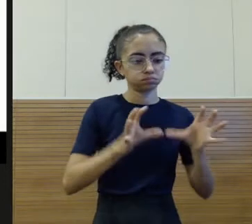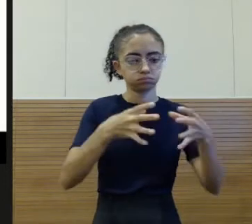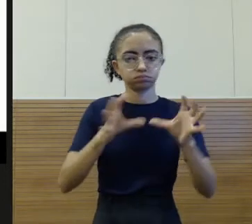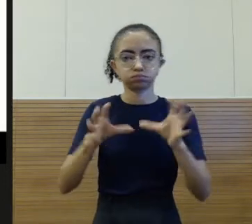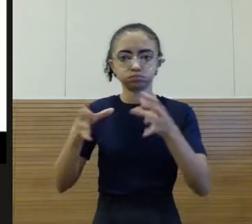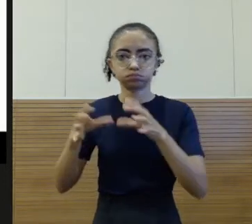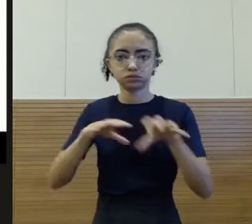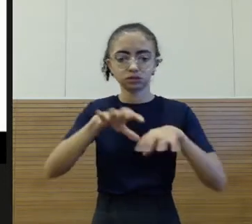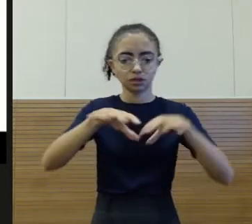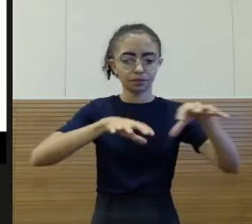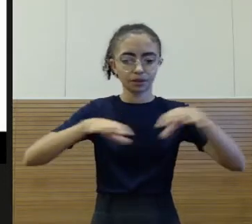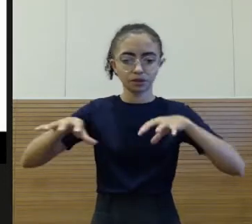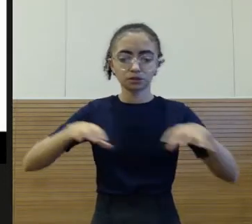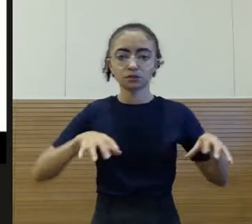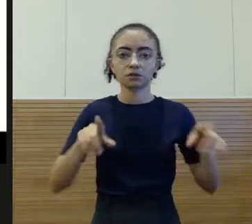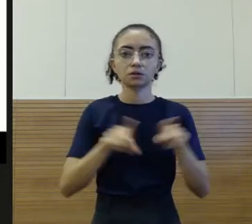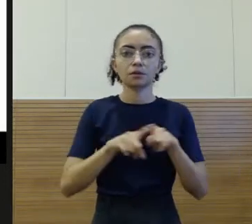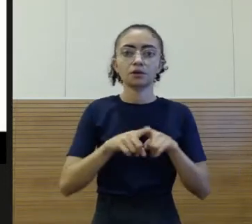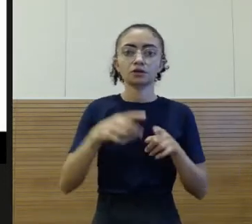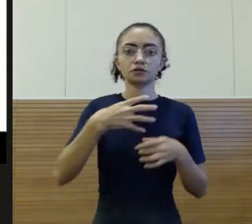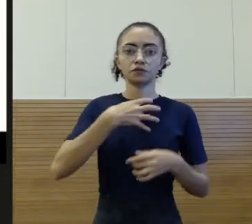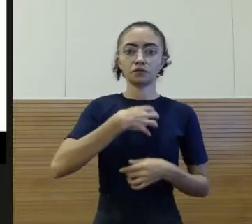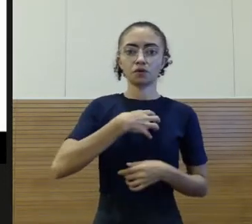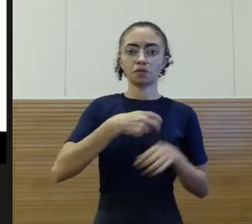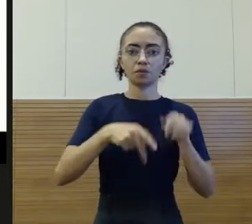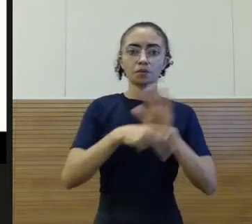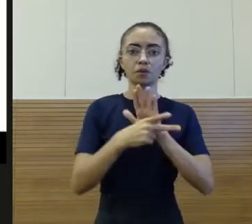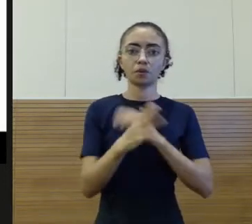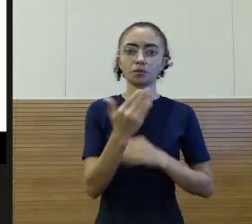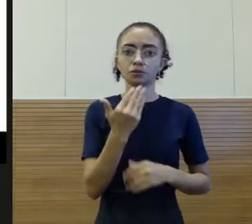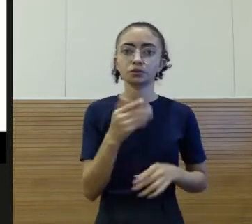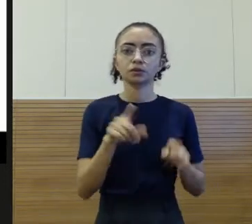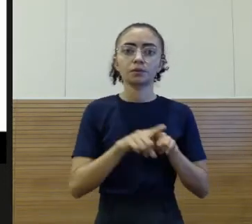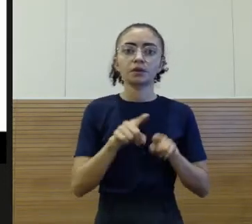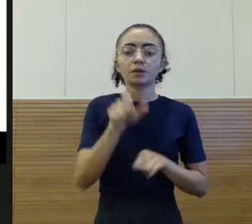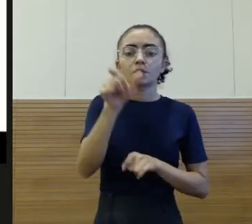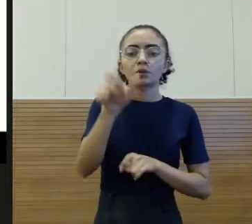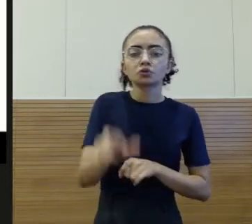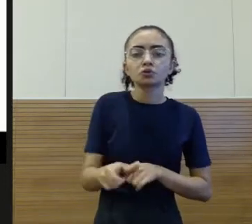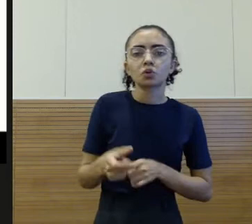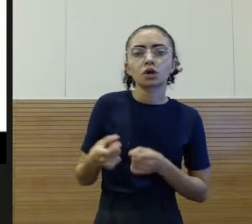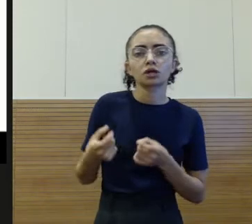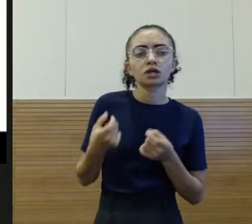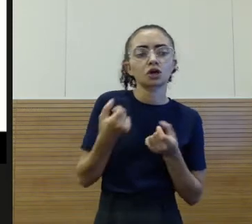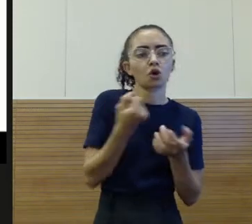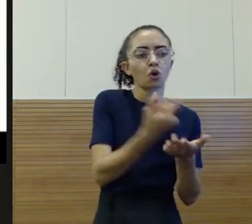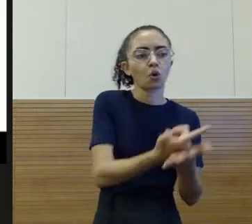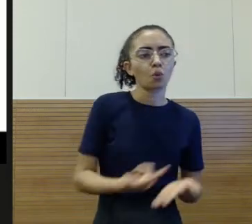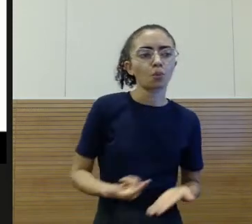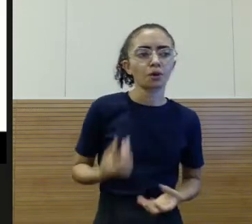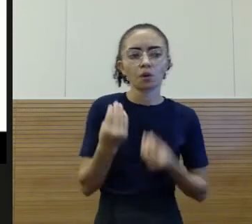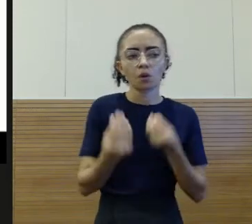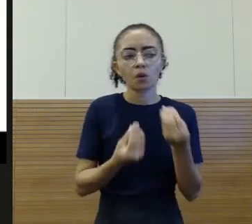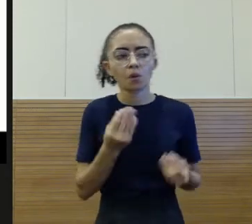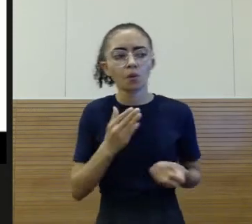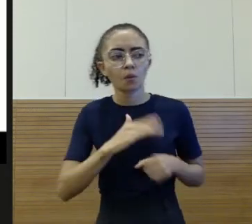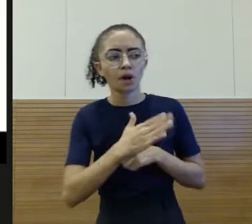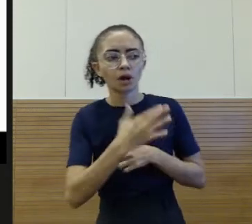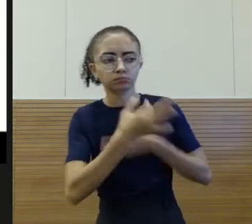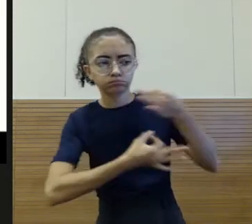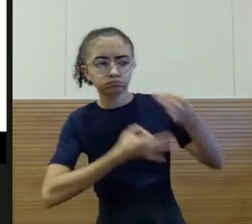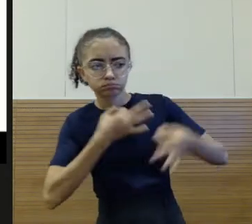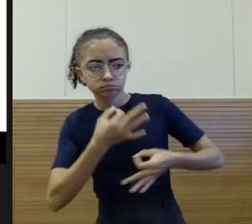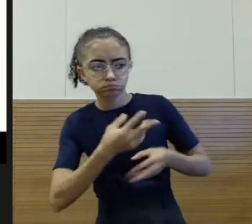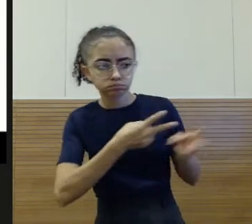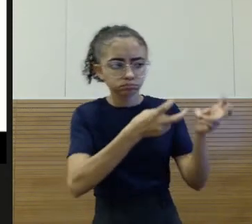também os diferentes modos de comer, como o consumidor pode ser mais crítico para identificar essas barreiras e ultrapassá-las. Então, essa